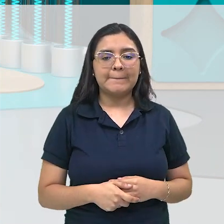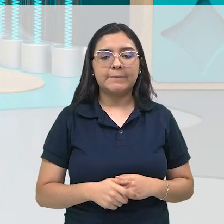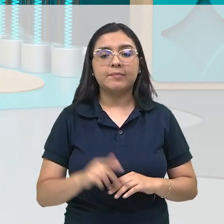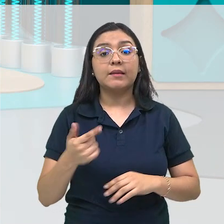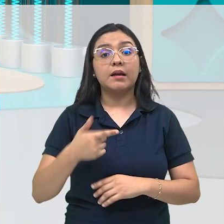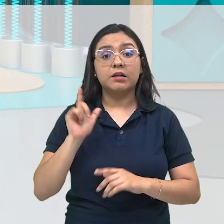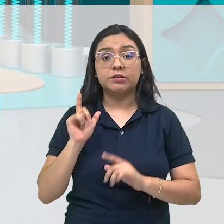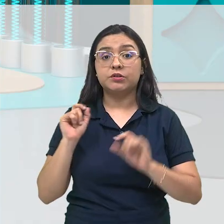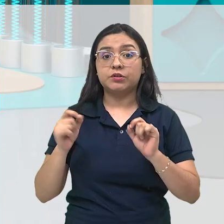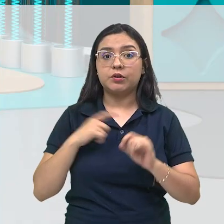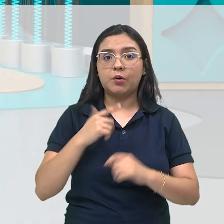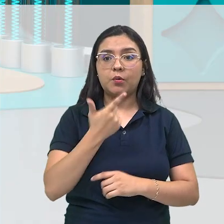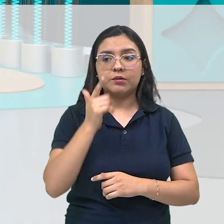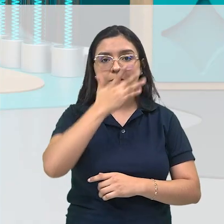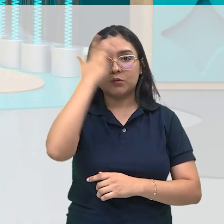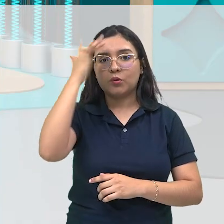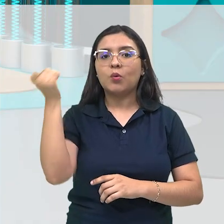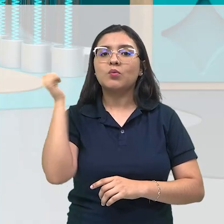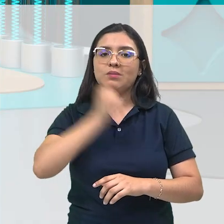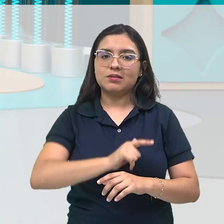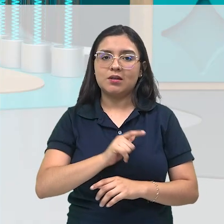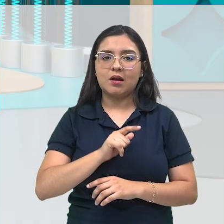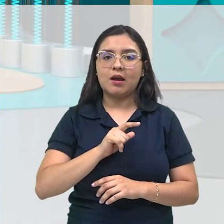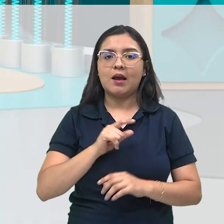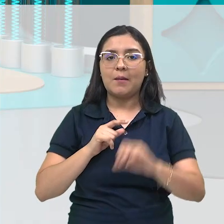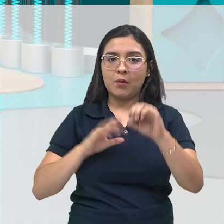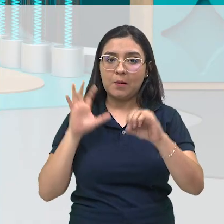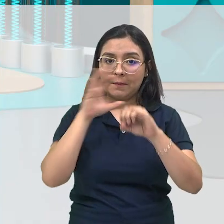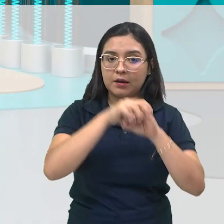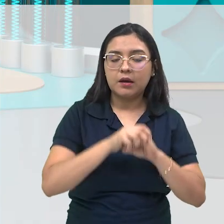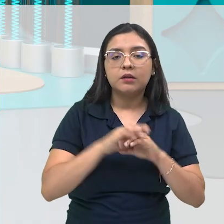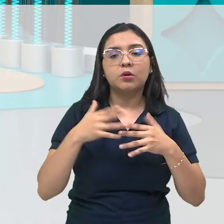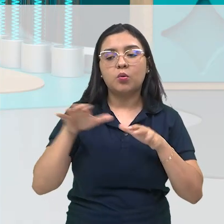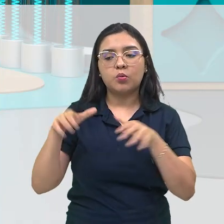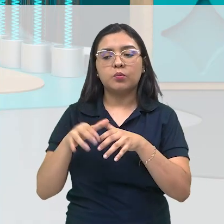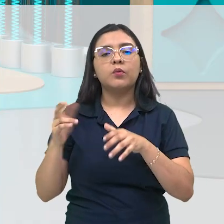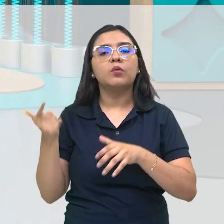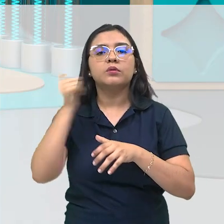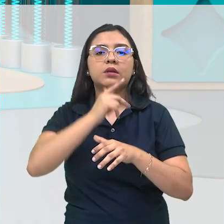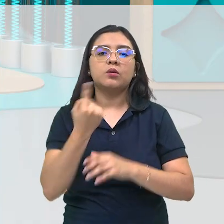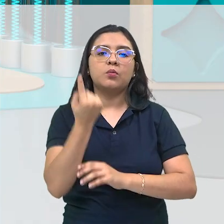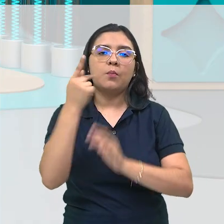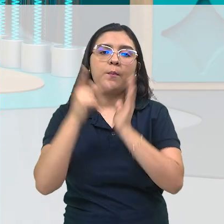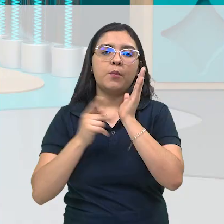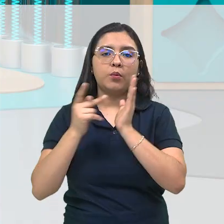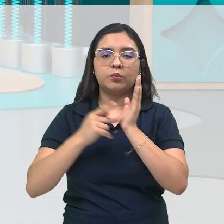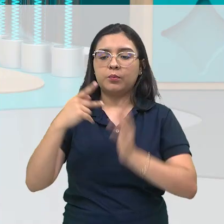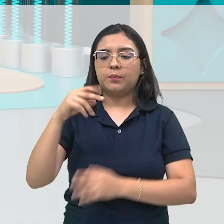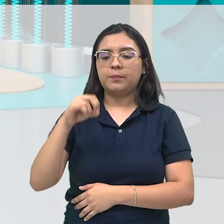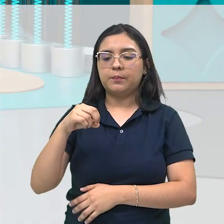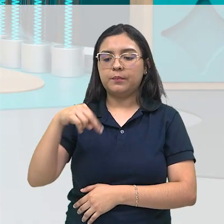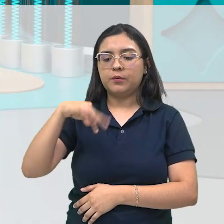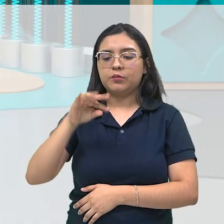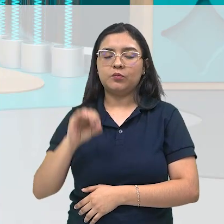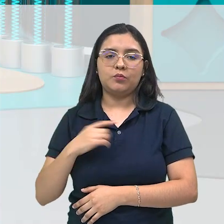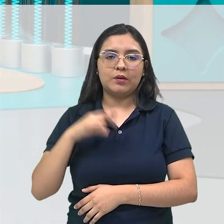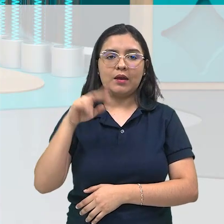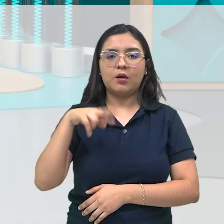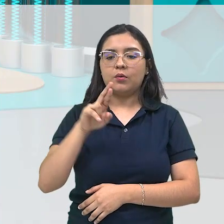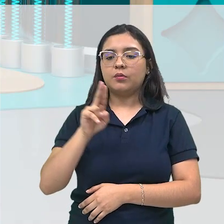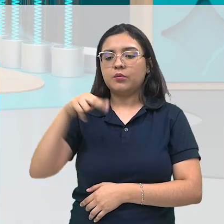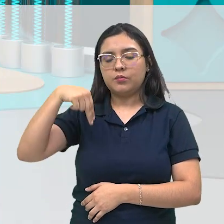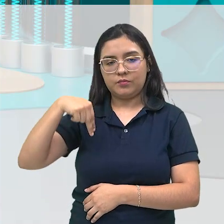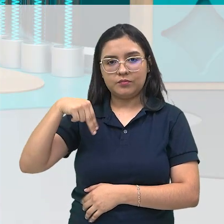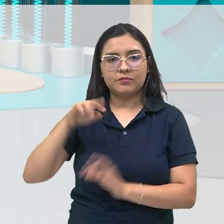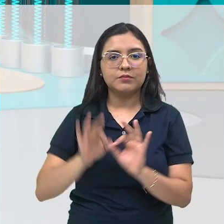antes que os outros lá recuperem a bola, então a equipe ganha 1 ponto, certo? Ele ganha 1 run. Então